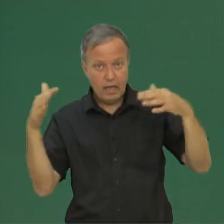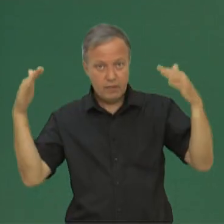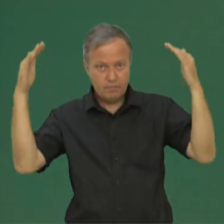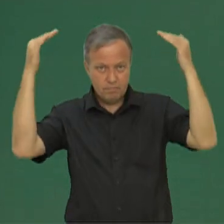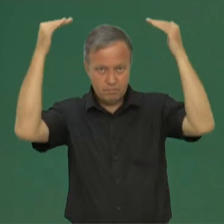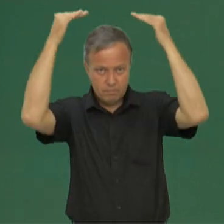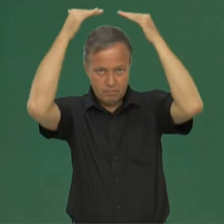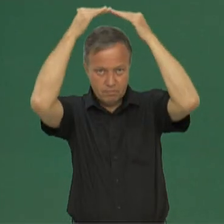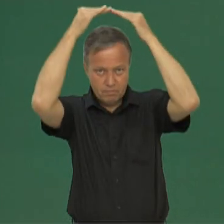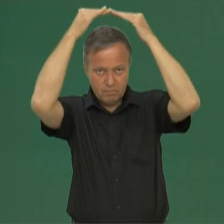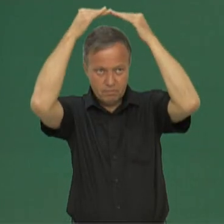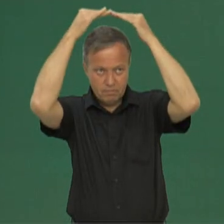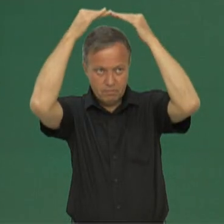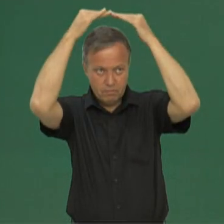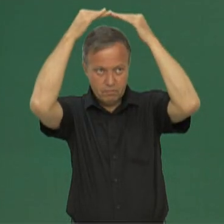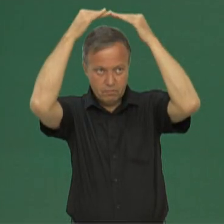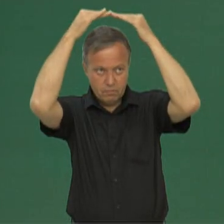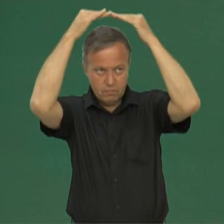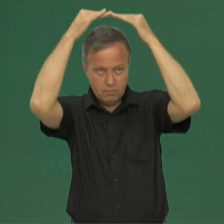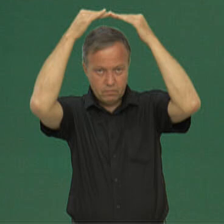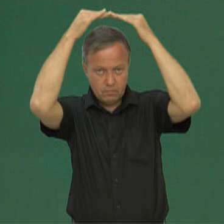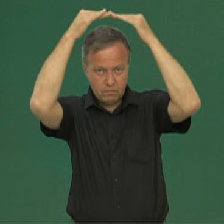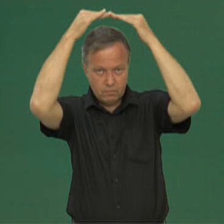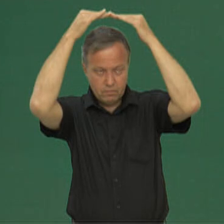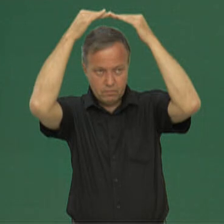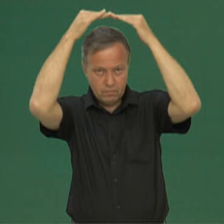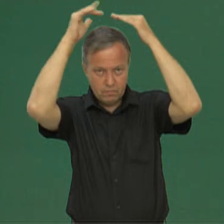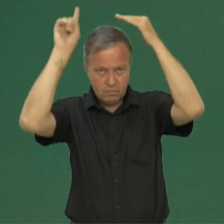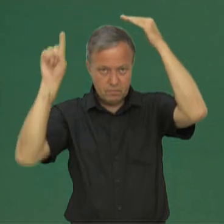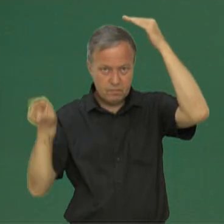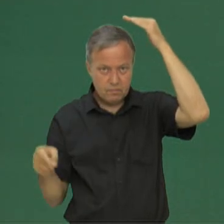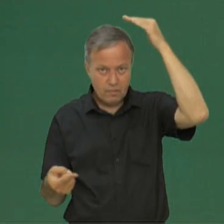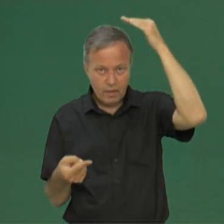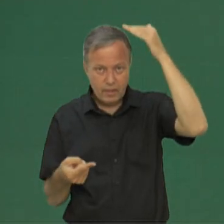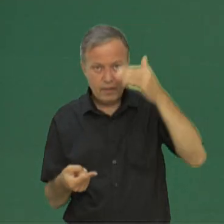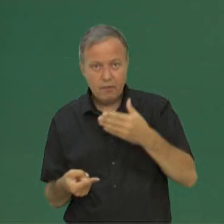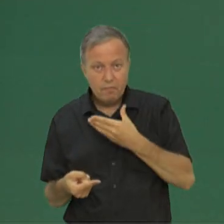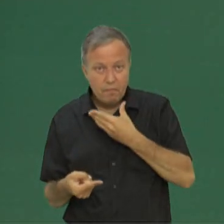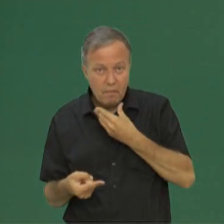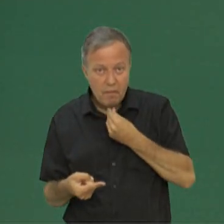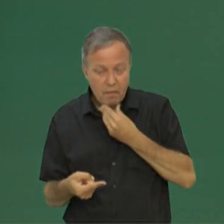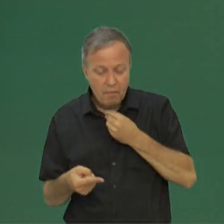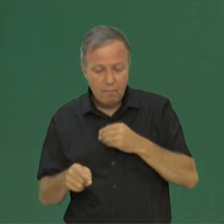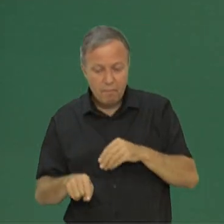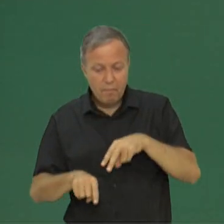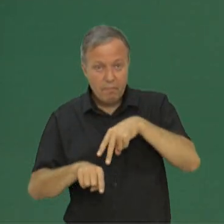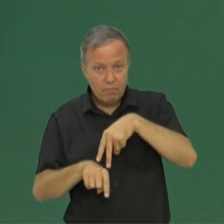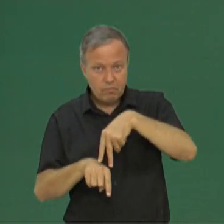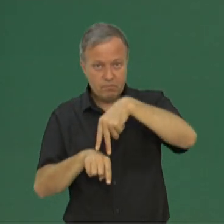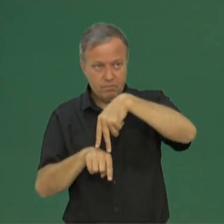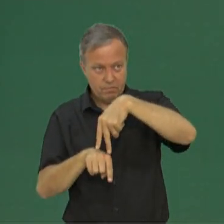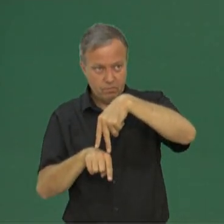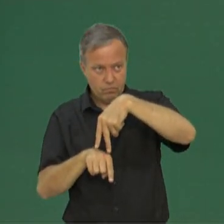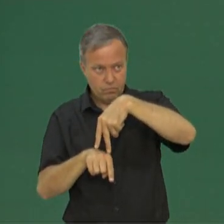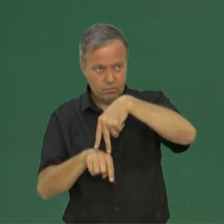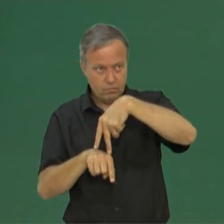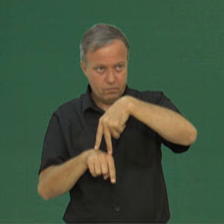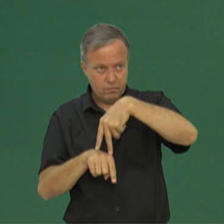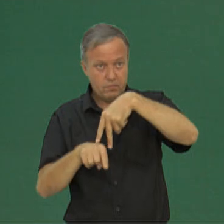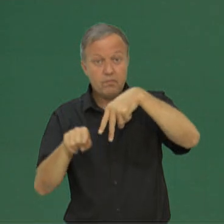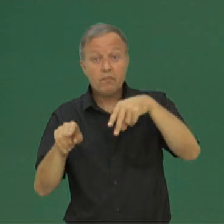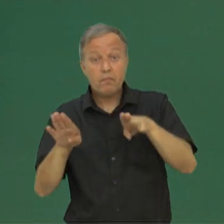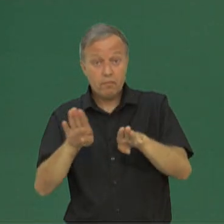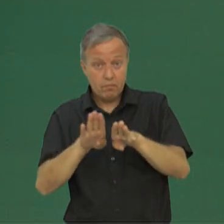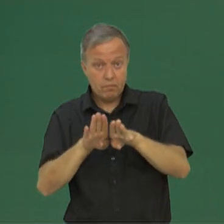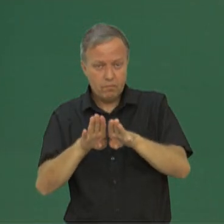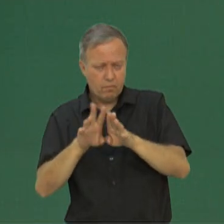braços bem fortes, né? Tem que ter uma estrutura bem desenvolvida para poder fazer isso, certo? Uma característica que também aparece